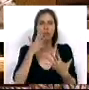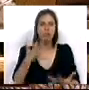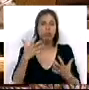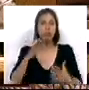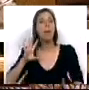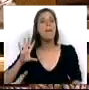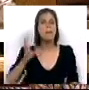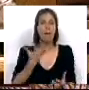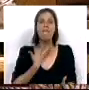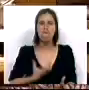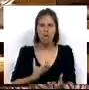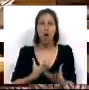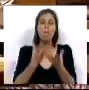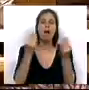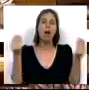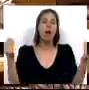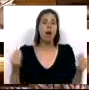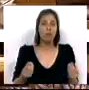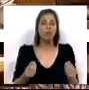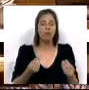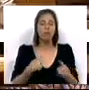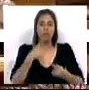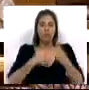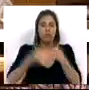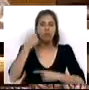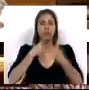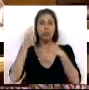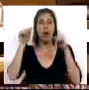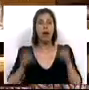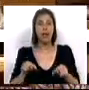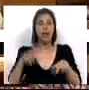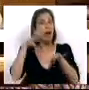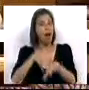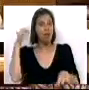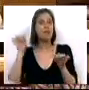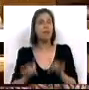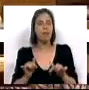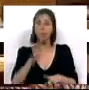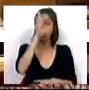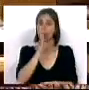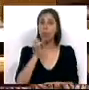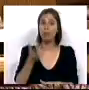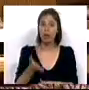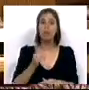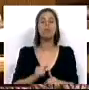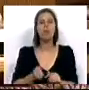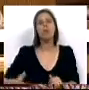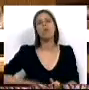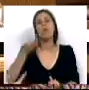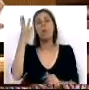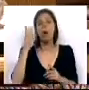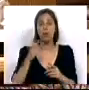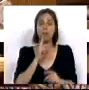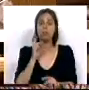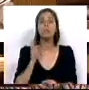perceptível no país. Fome que tantas vezes temos denunciado aqui no Parlamento, ao Governo, quantas vezes